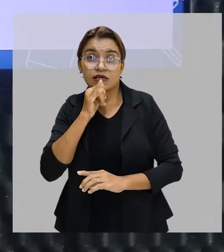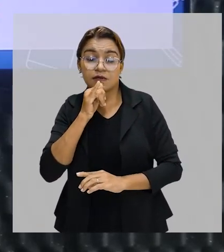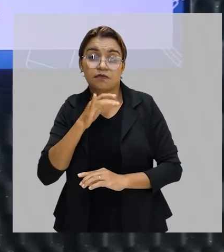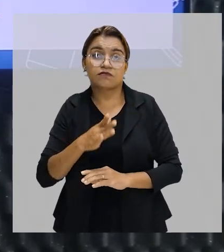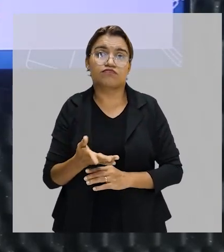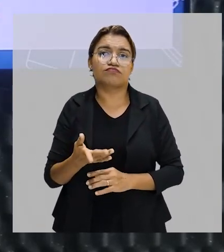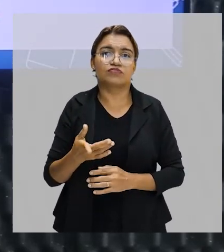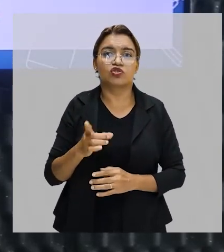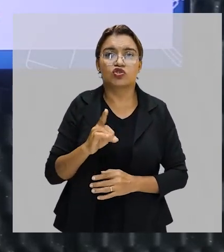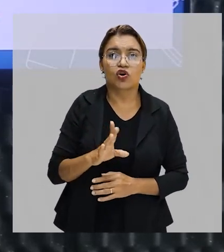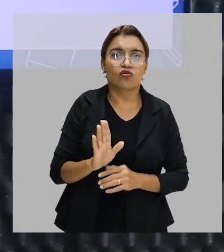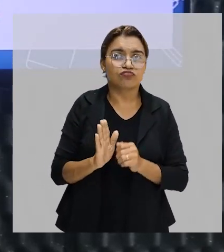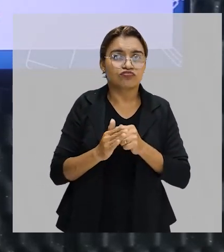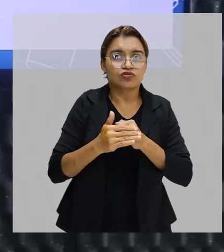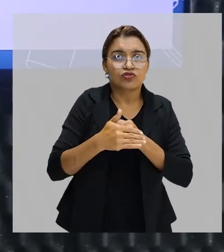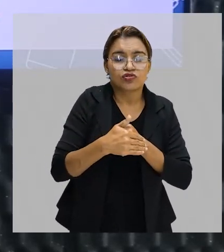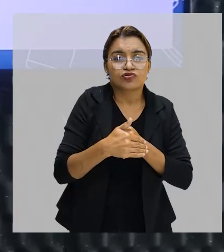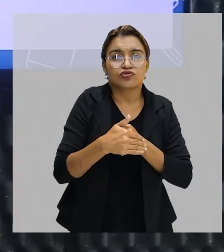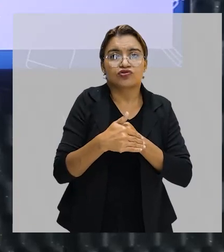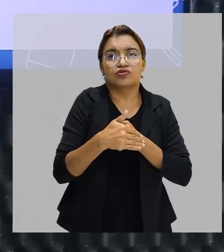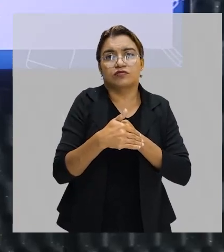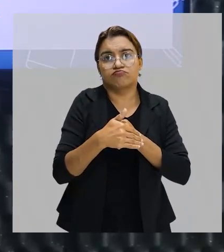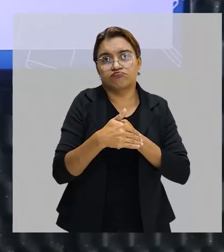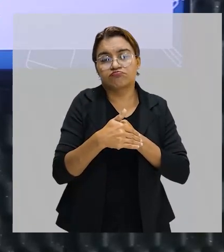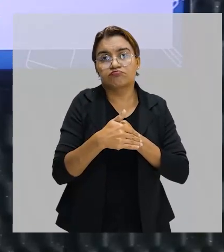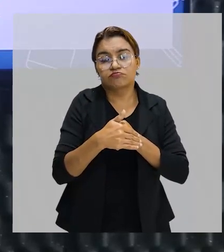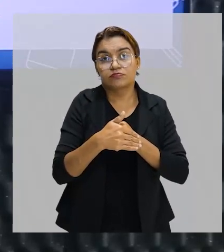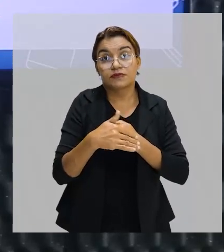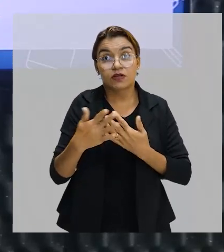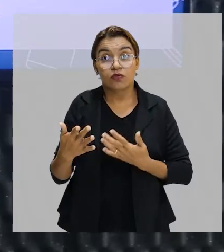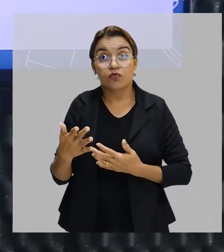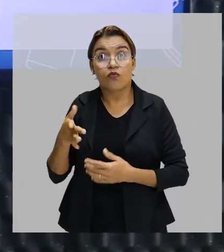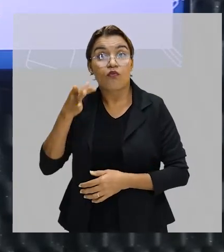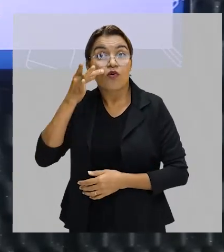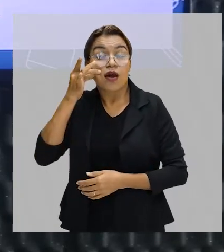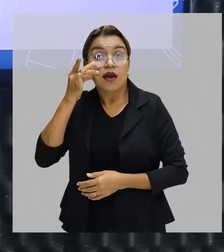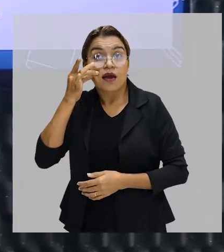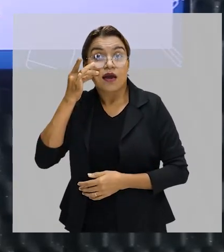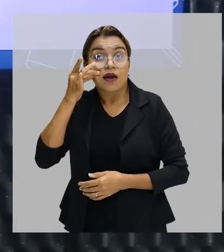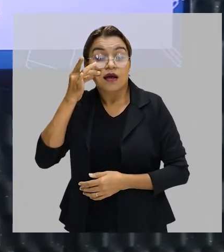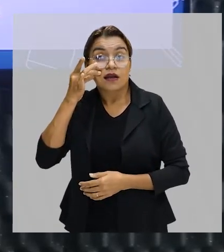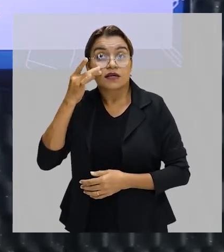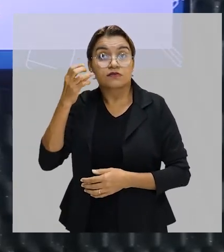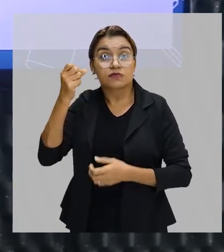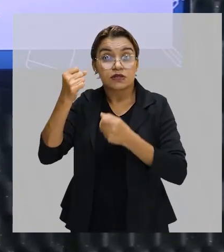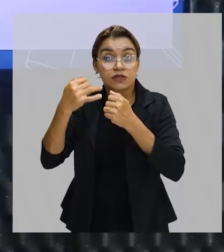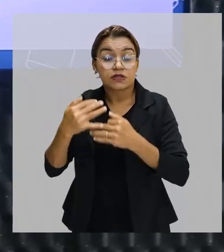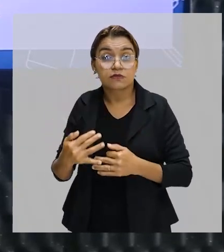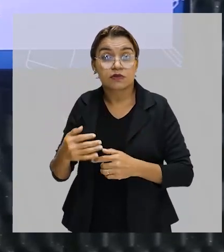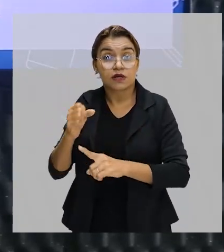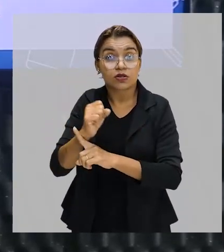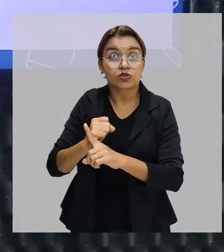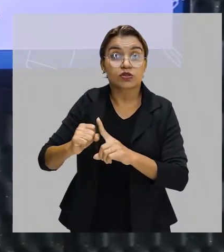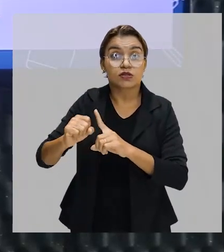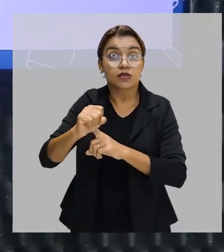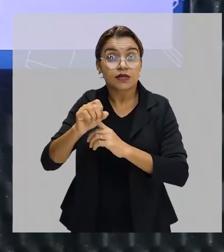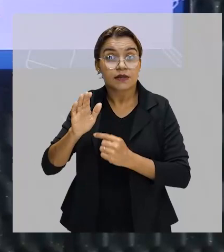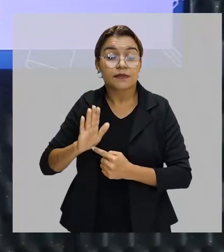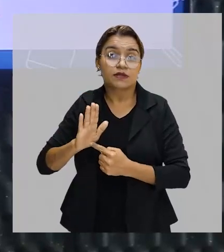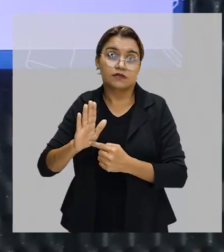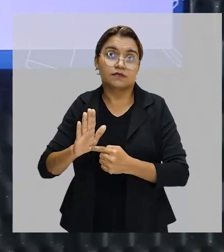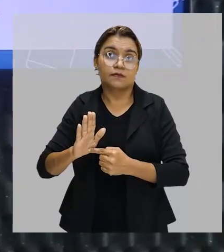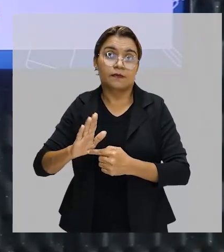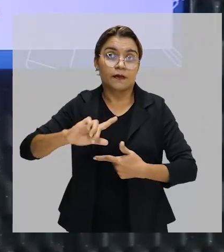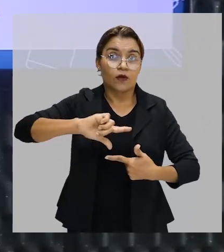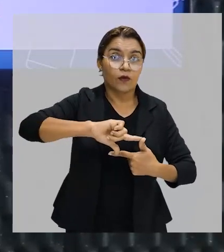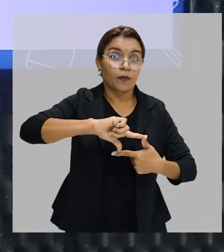romantizadas, idealizadas, escondidas, debaixo do tapete. O realismo traz as questões sociais, só apresenta. O